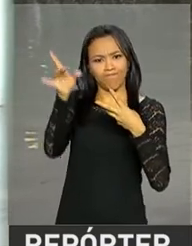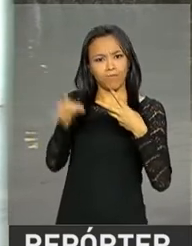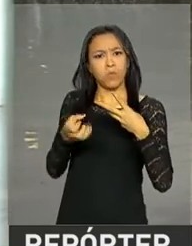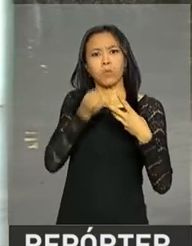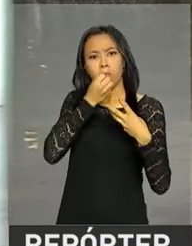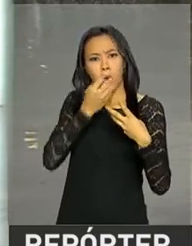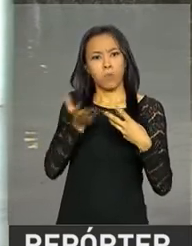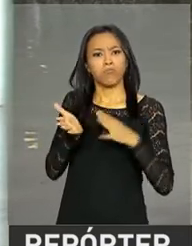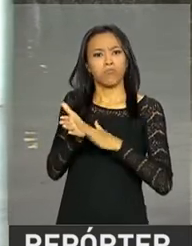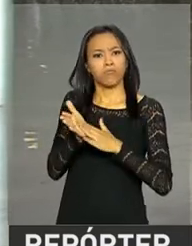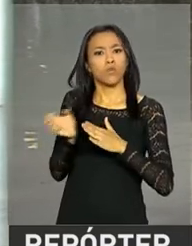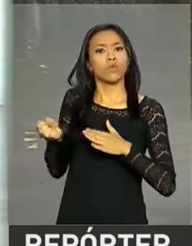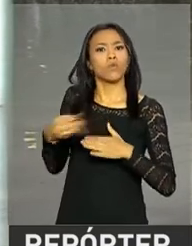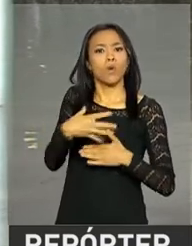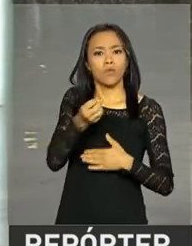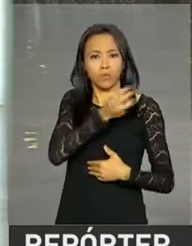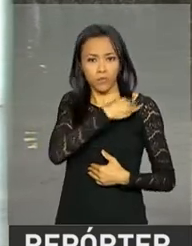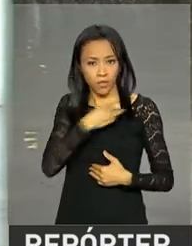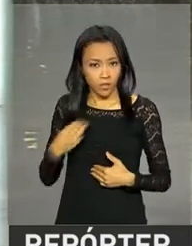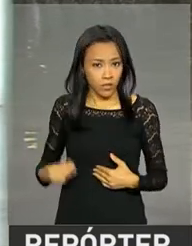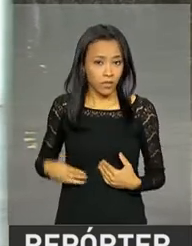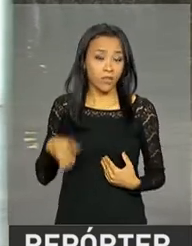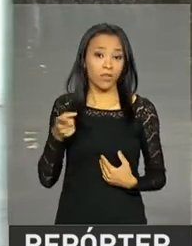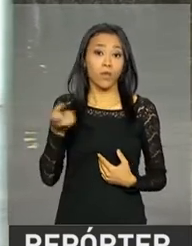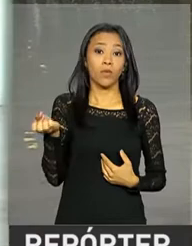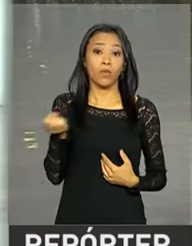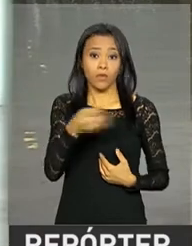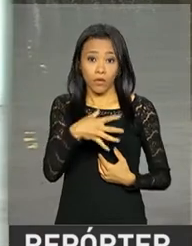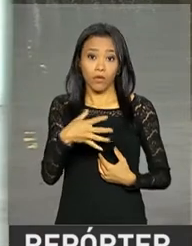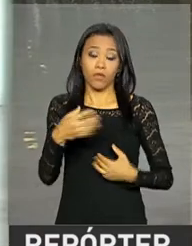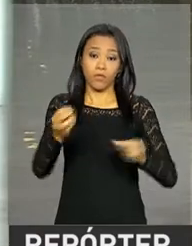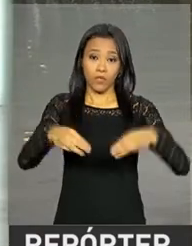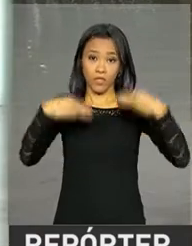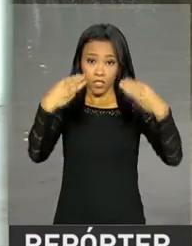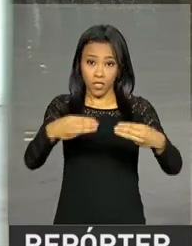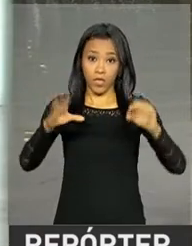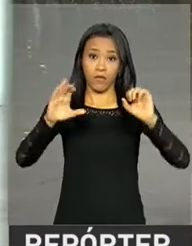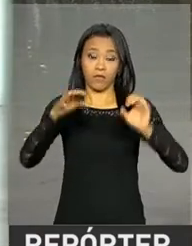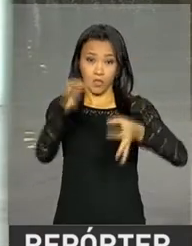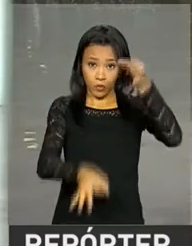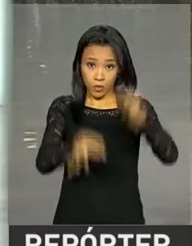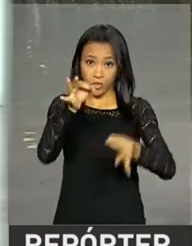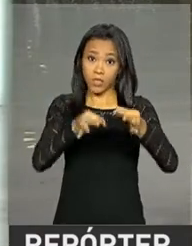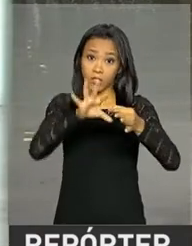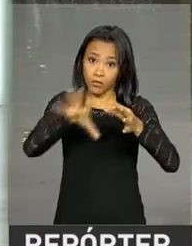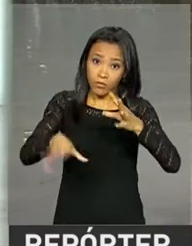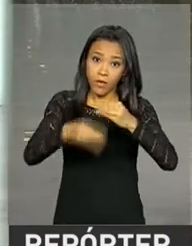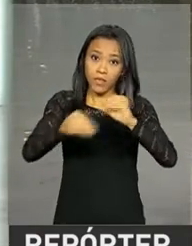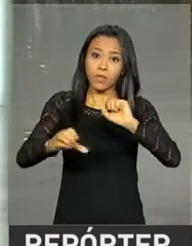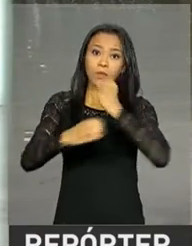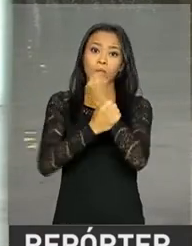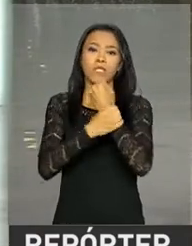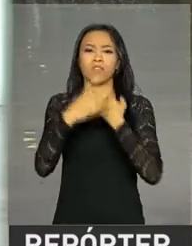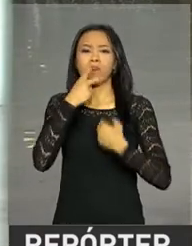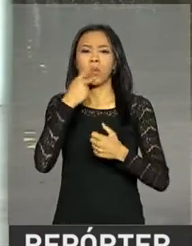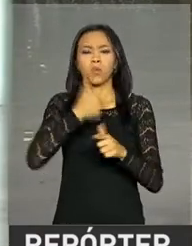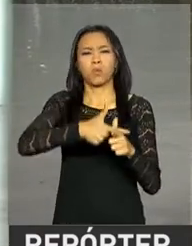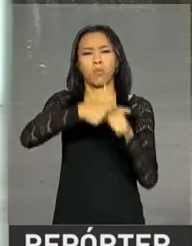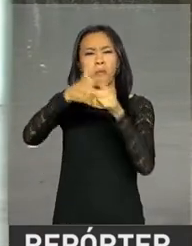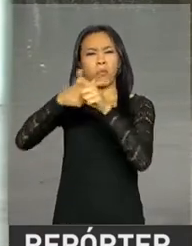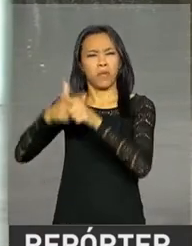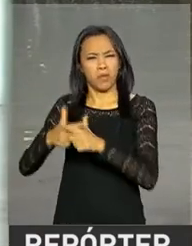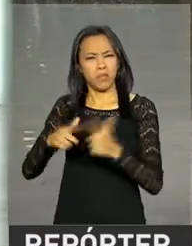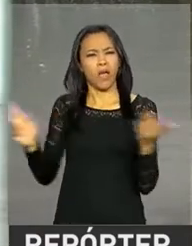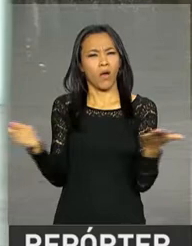novos ministros. Sobre a questão do novo Ministério aí da Justiça e Segurança Pública, ele lembrou a questão da crise penitenciária